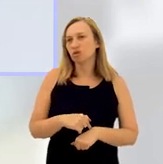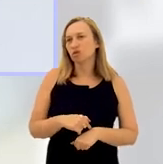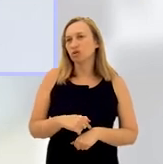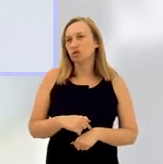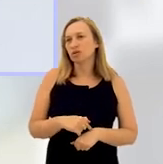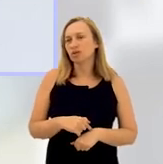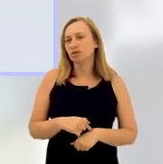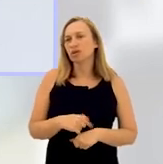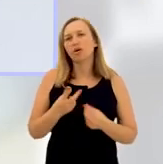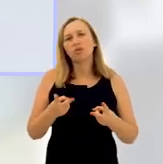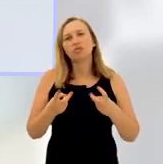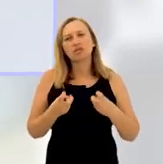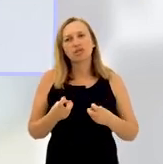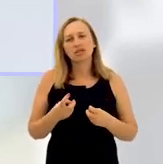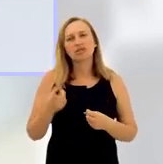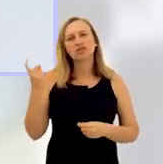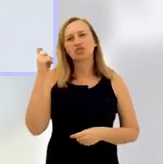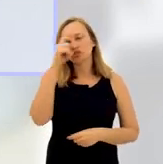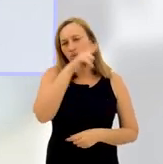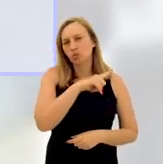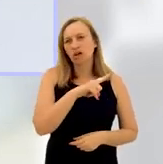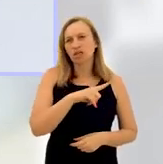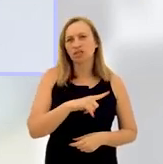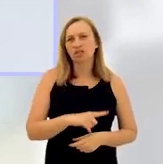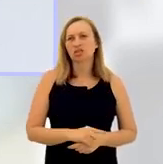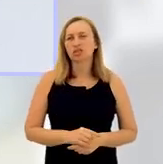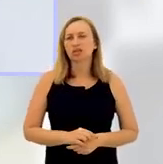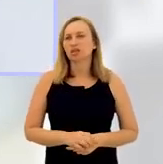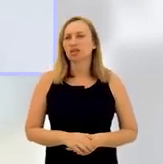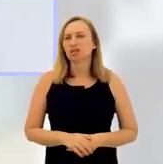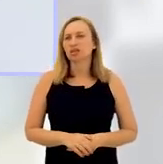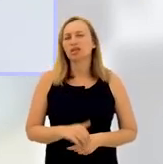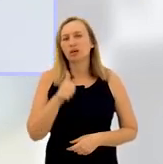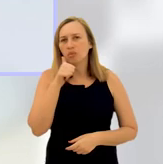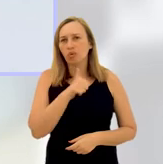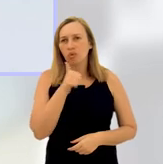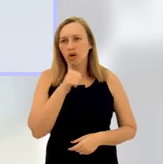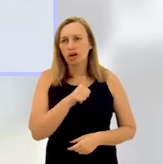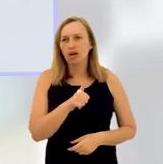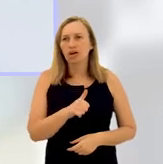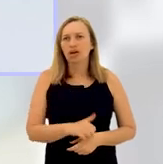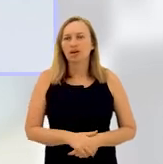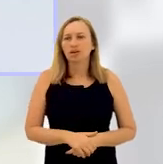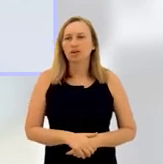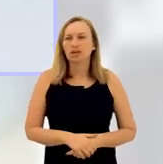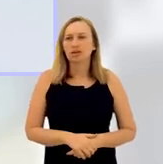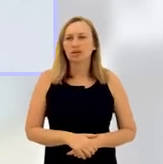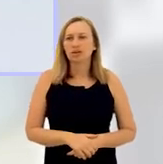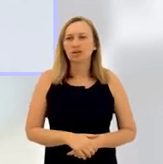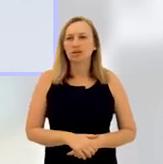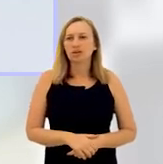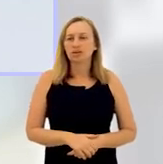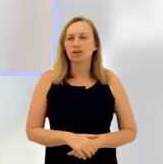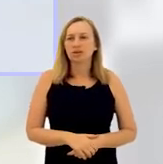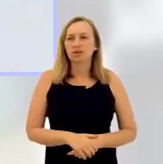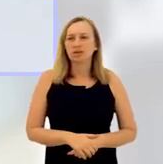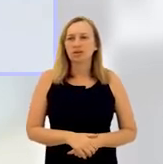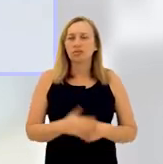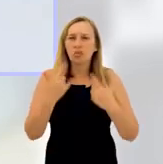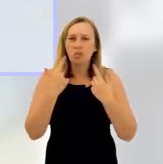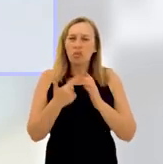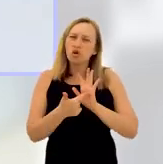momento, a gente verifica, assim, a dificuldade, né, da mulher, talvez, em